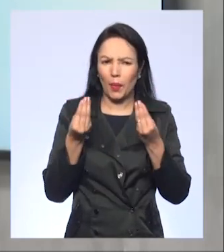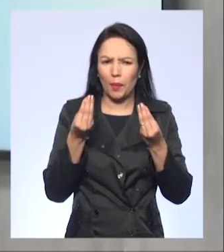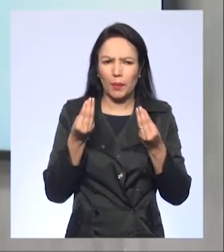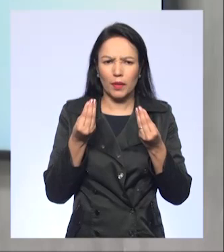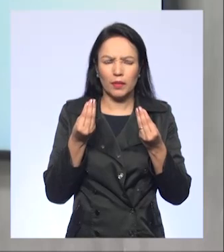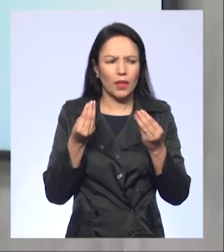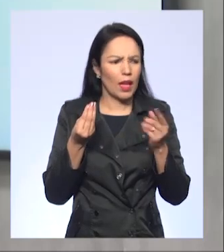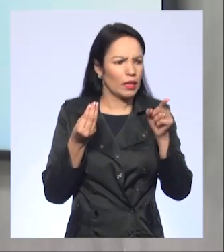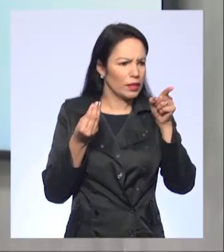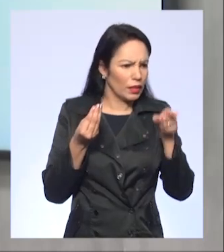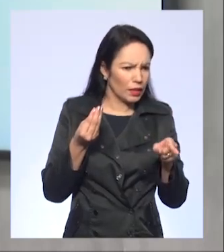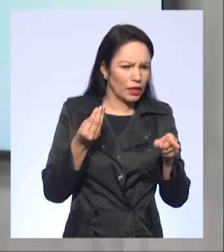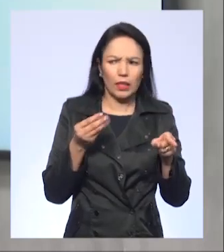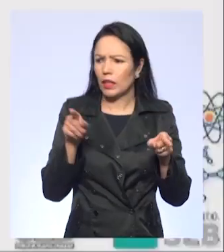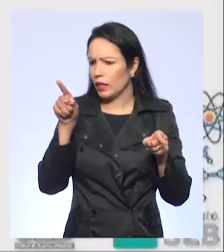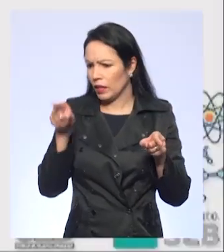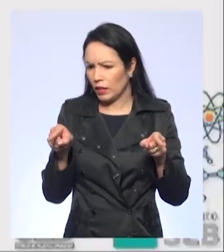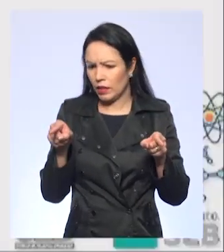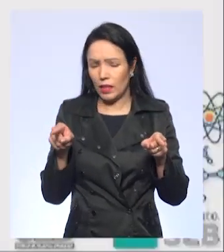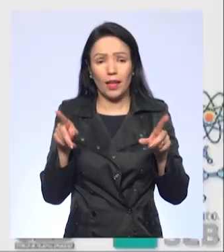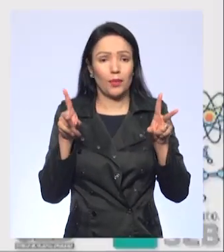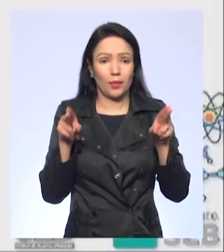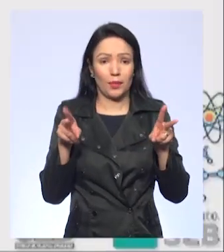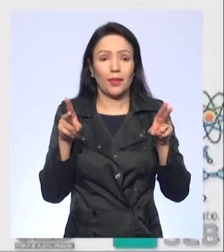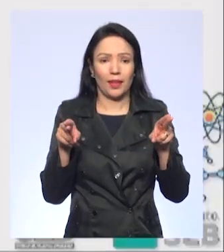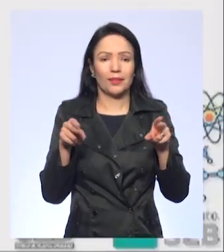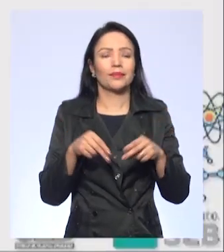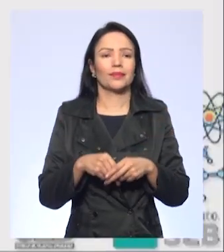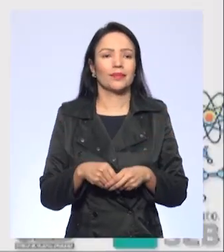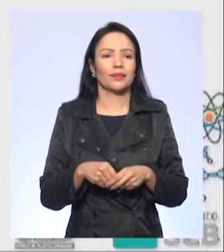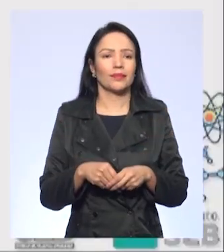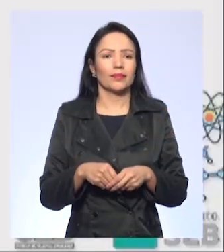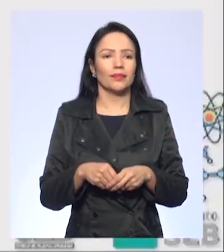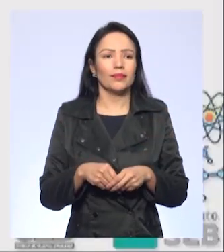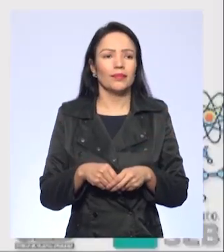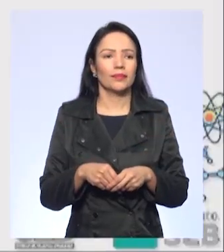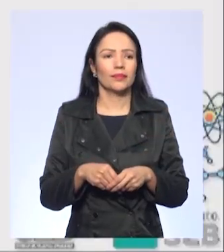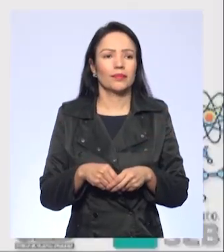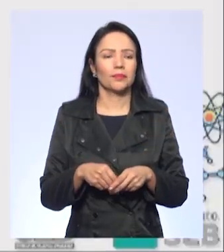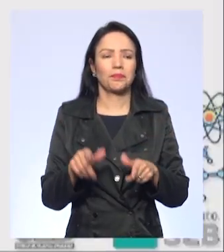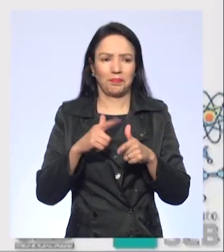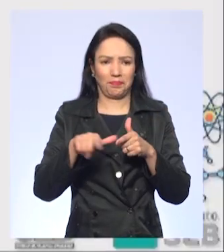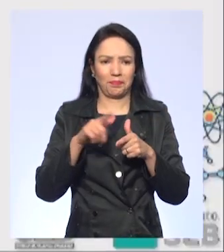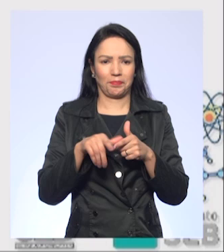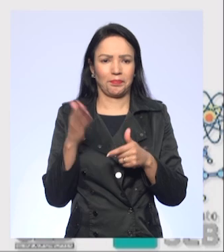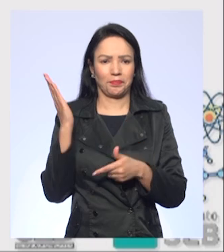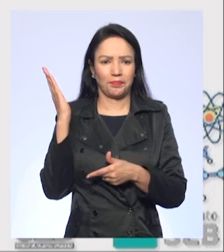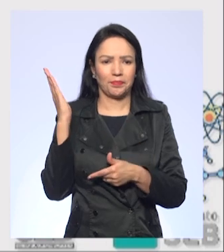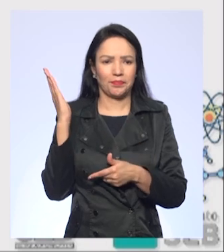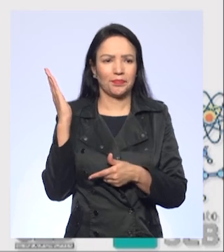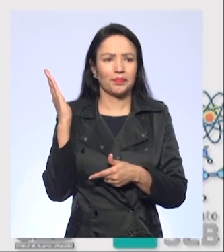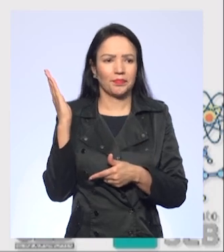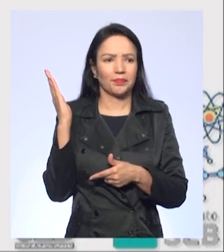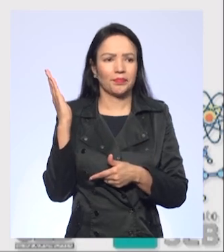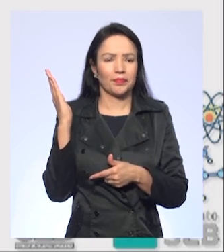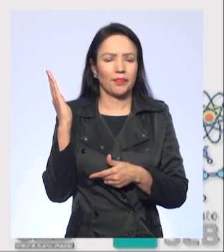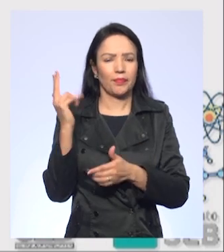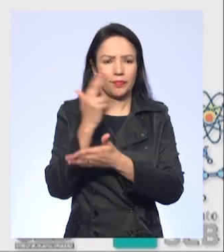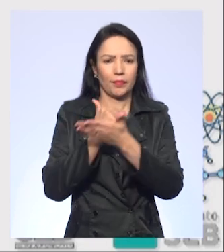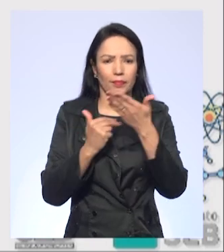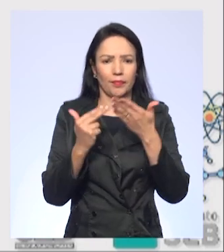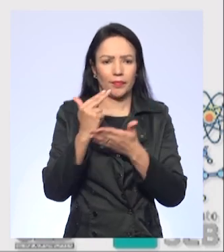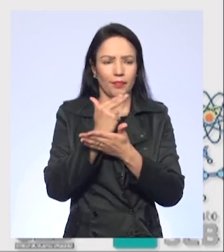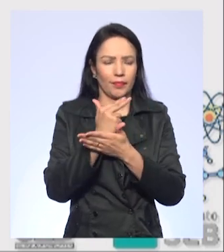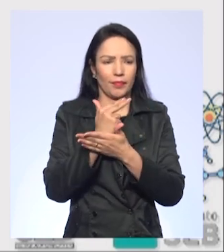ele descobriu. Vem comigo, vamos para a tela. Vamos trabalhar essa proporção nos problemas de geometria. Veja que o Fredão desenhou aqui para